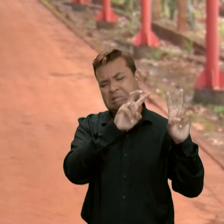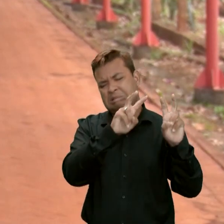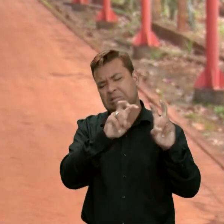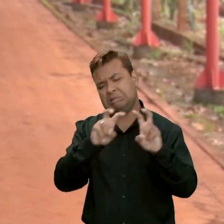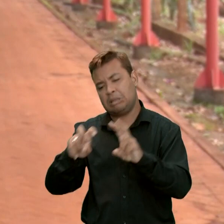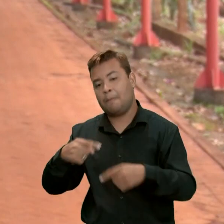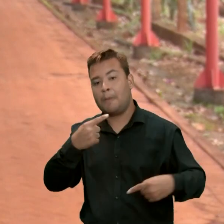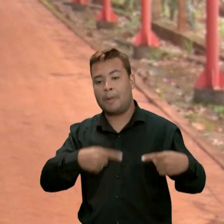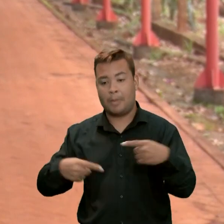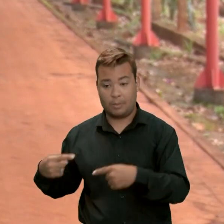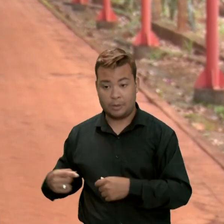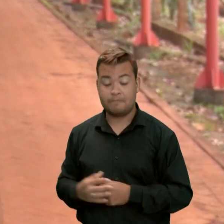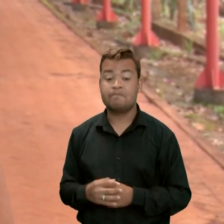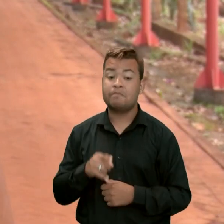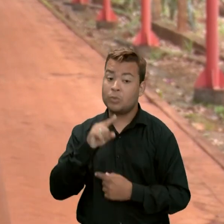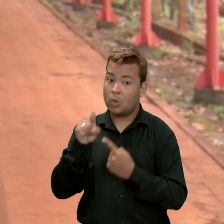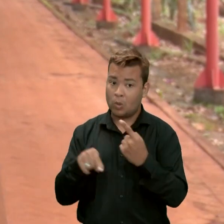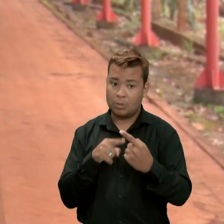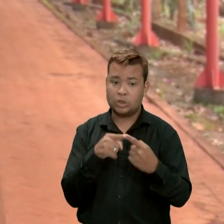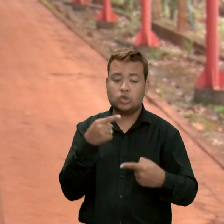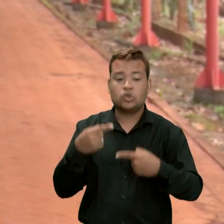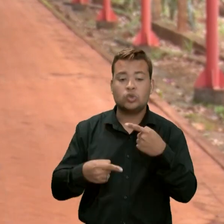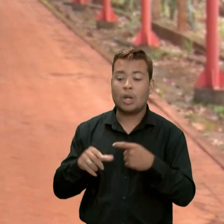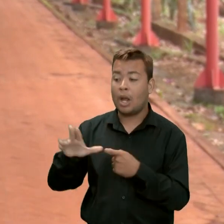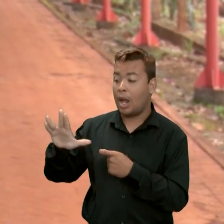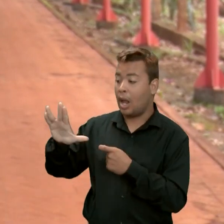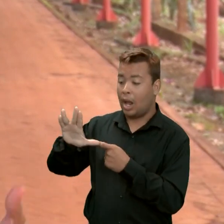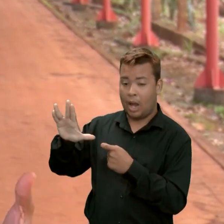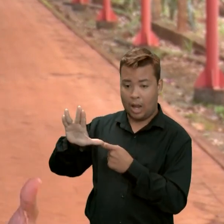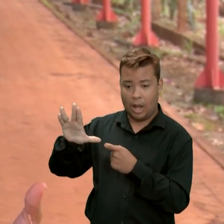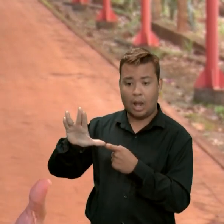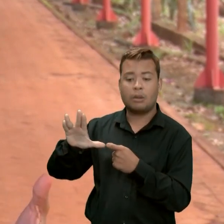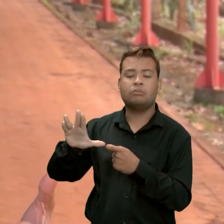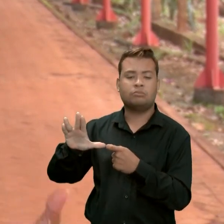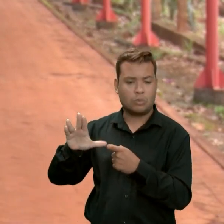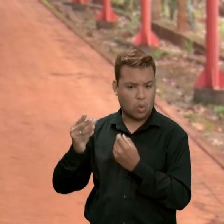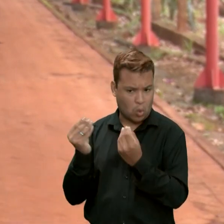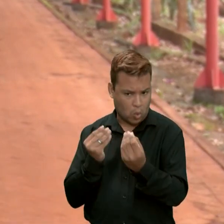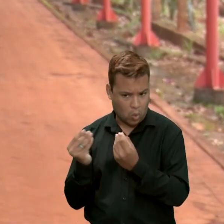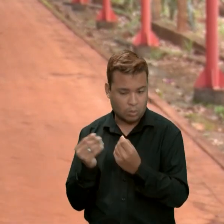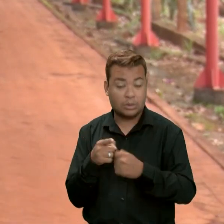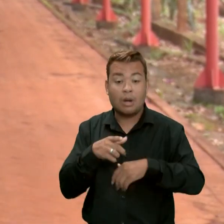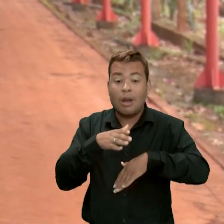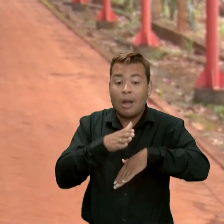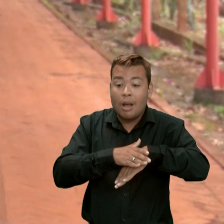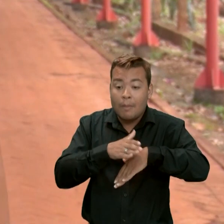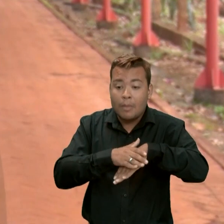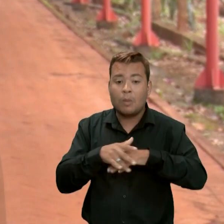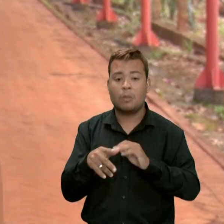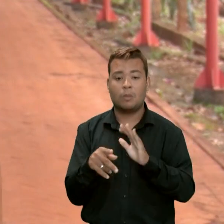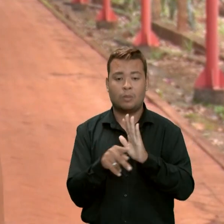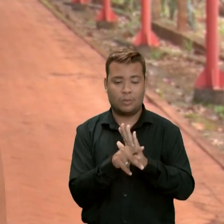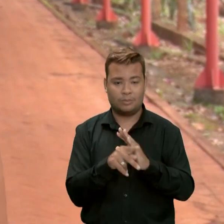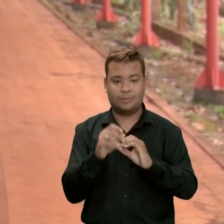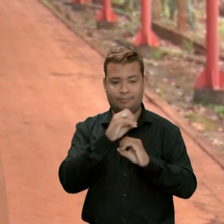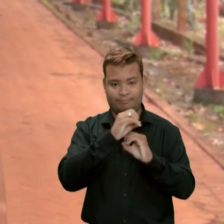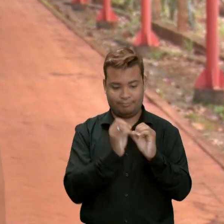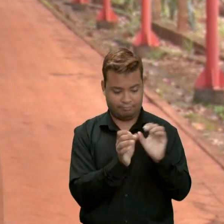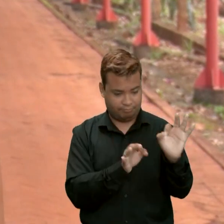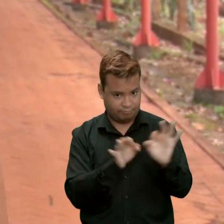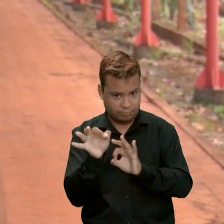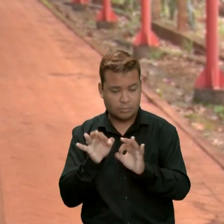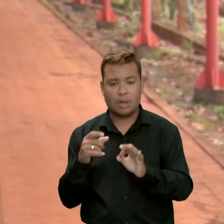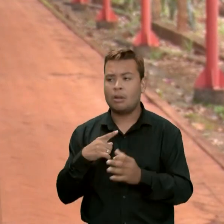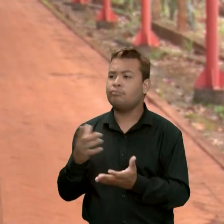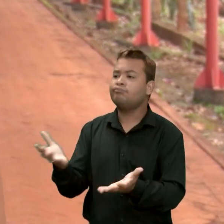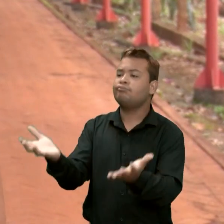o uso medicinal da cannabis sativa e é realizado pela Universidade Federal de Goiás e que une também aí a